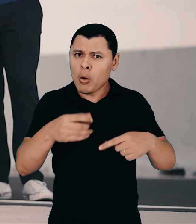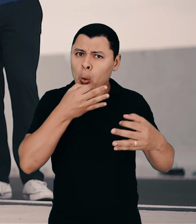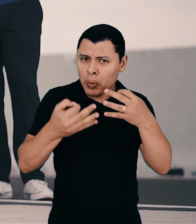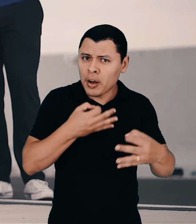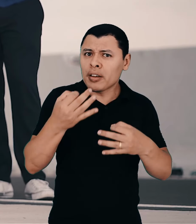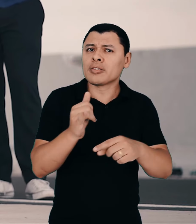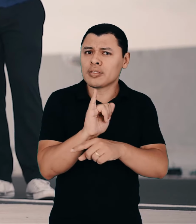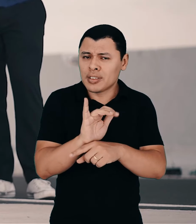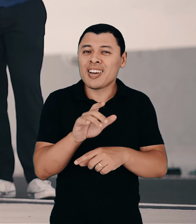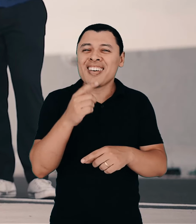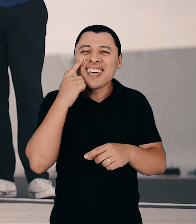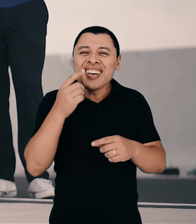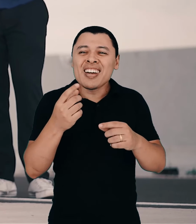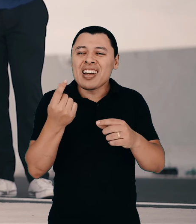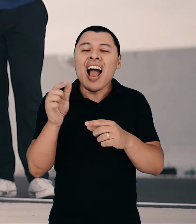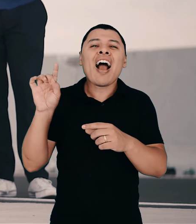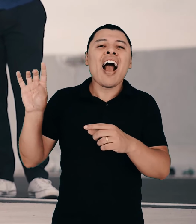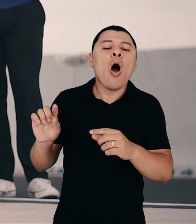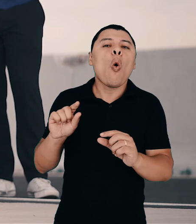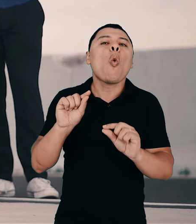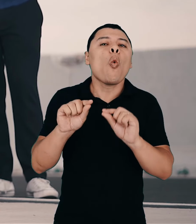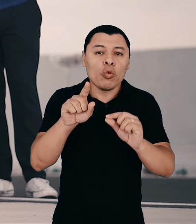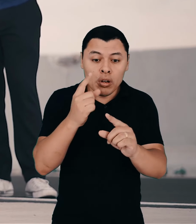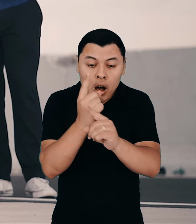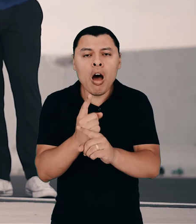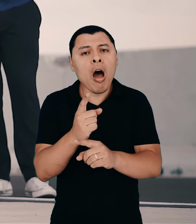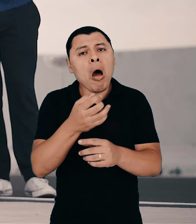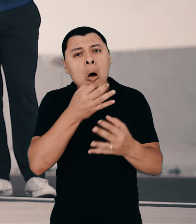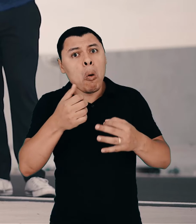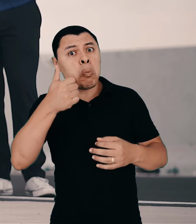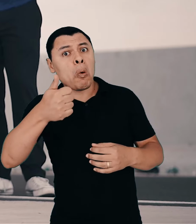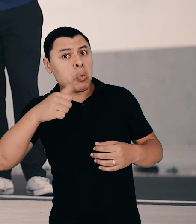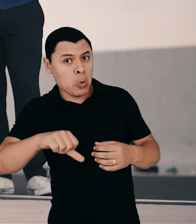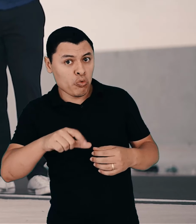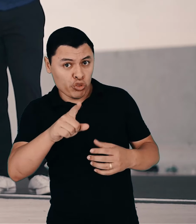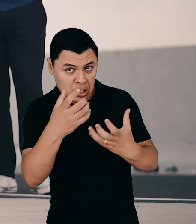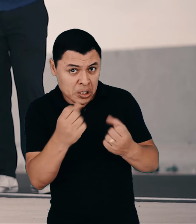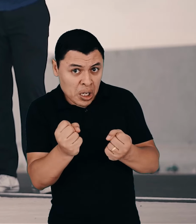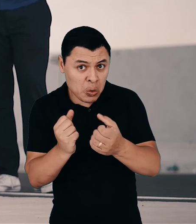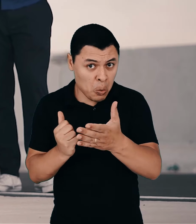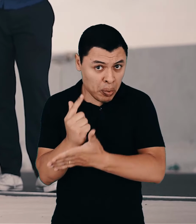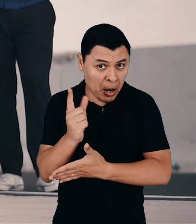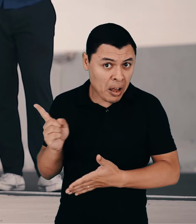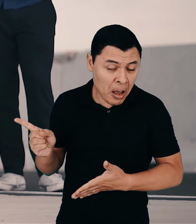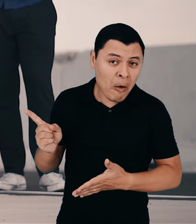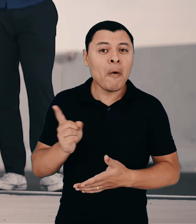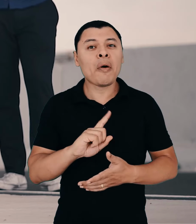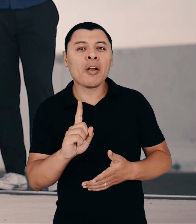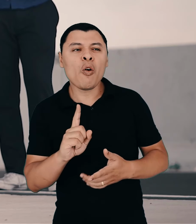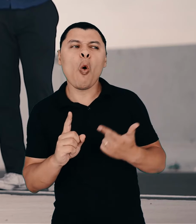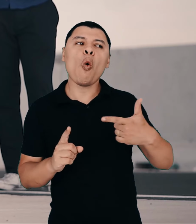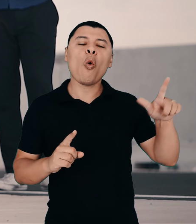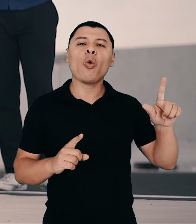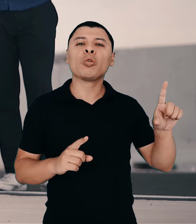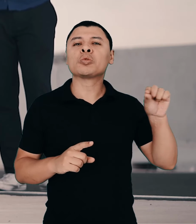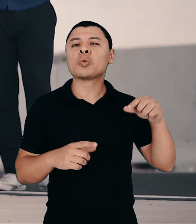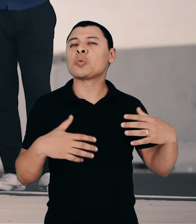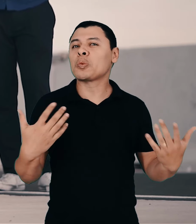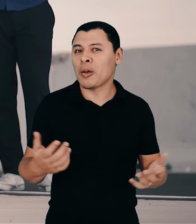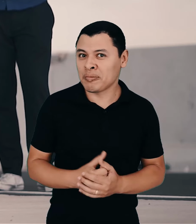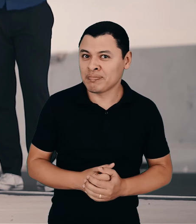ver os preços e depois de você ter assistido essa avaliação, qual que é a sua percepção? Se você levaria esse carro ou se você escolheria algum